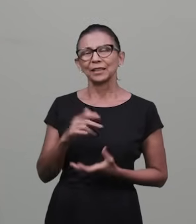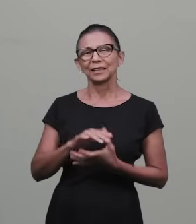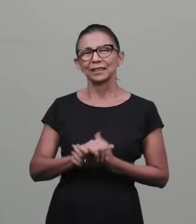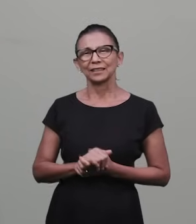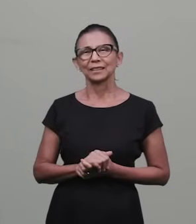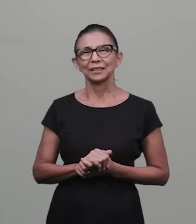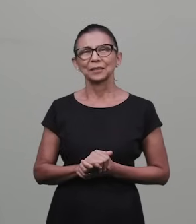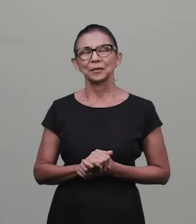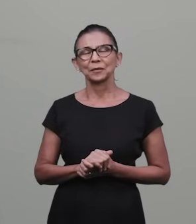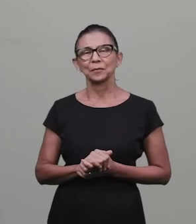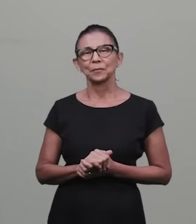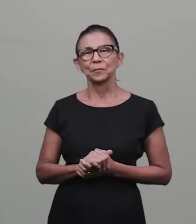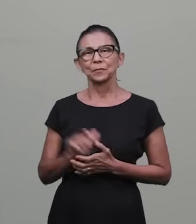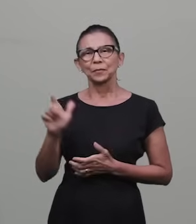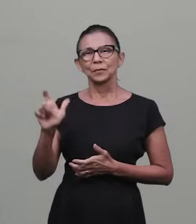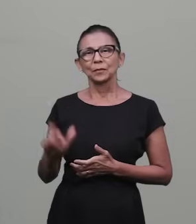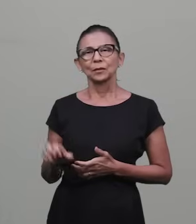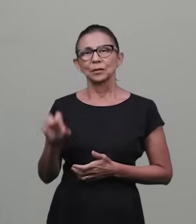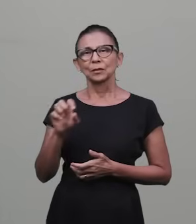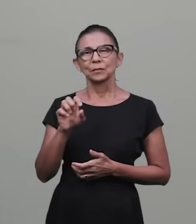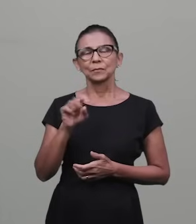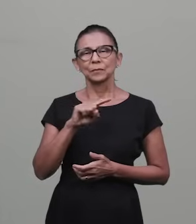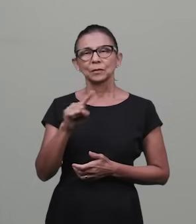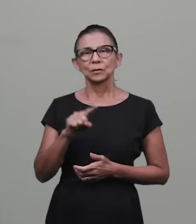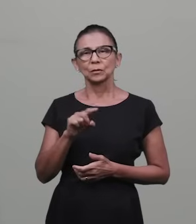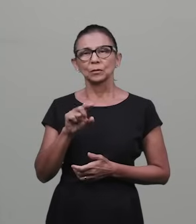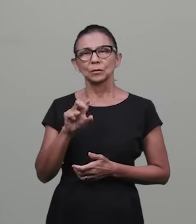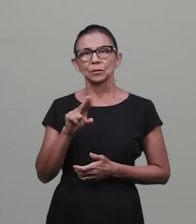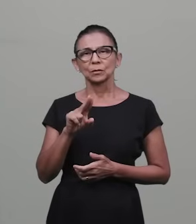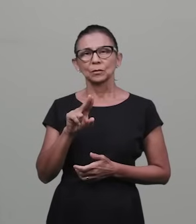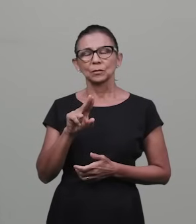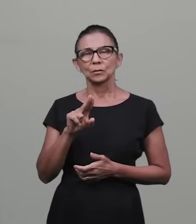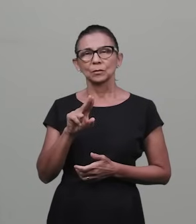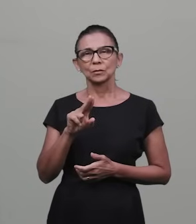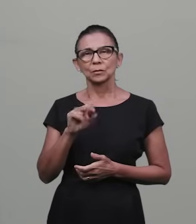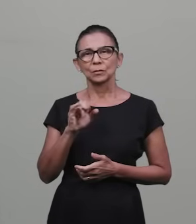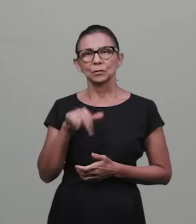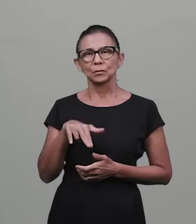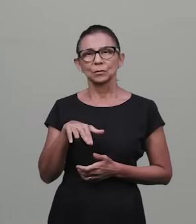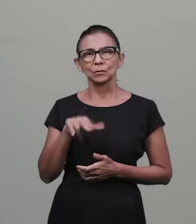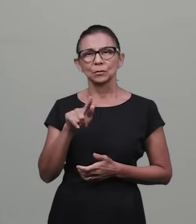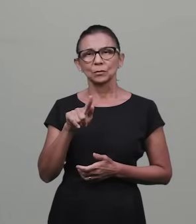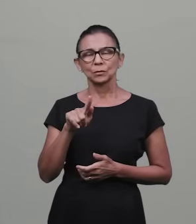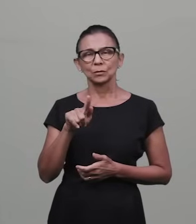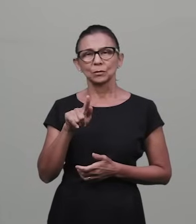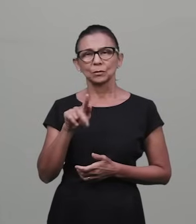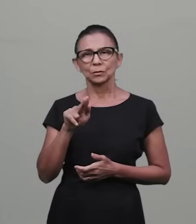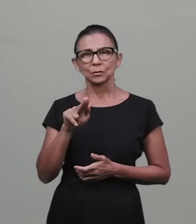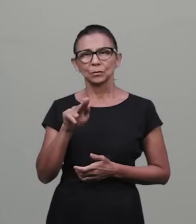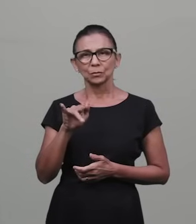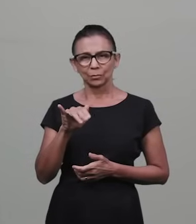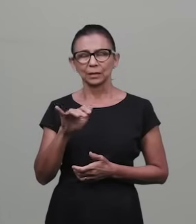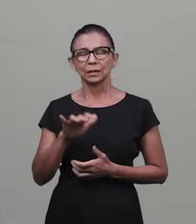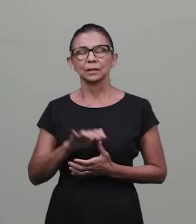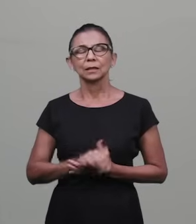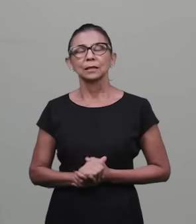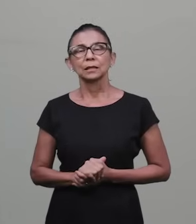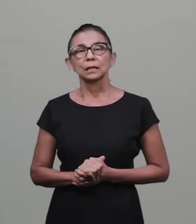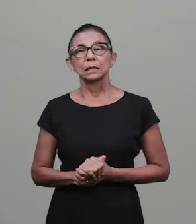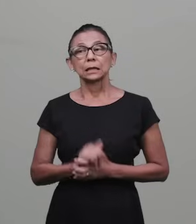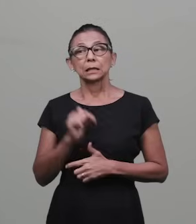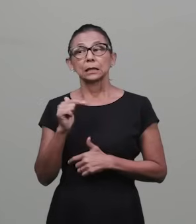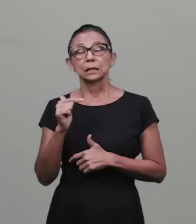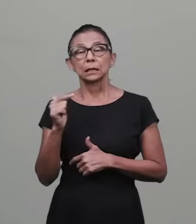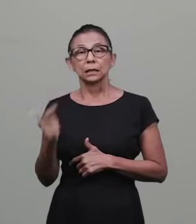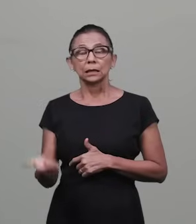batalha no exército, ele foi morto, né? Não deixou nenhum dinheiro para a família, mas um